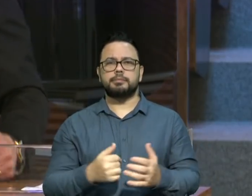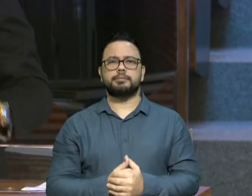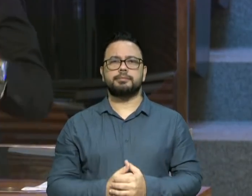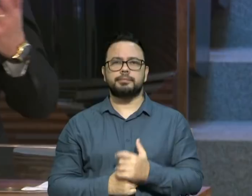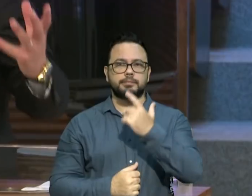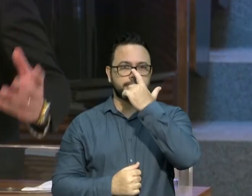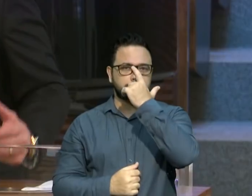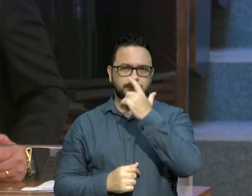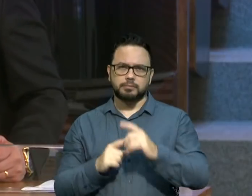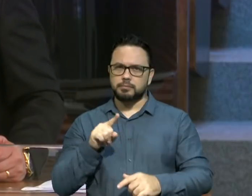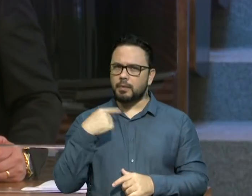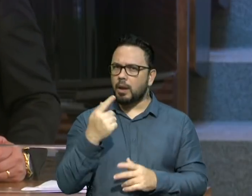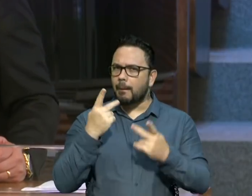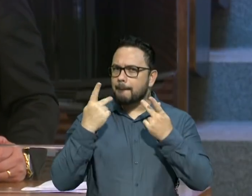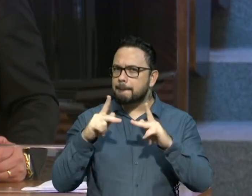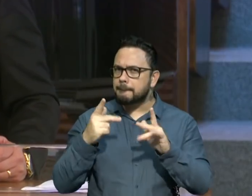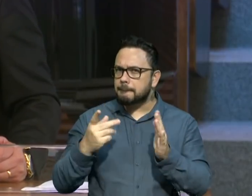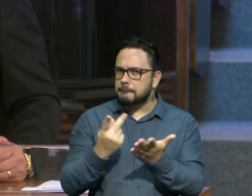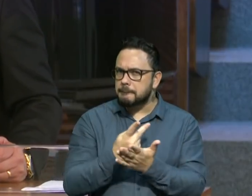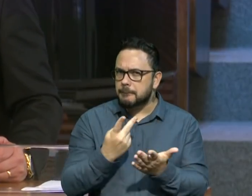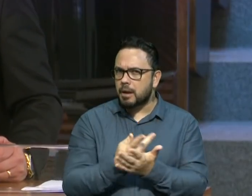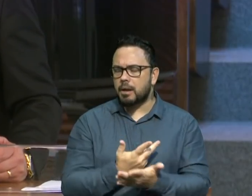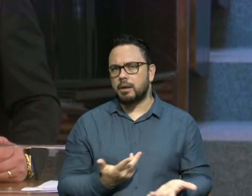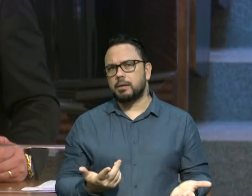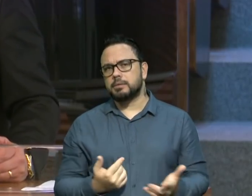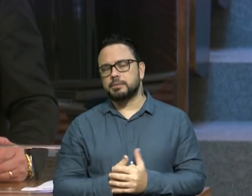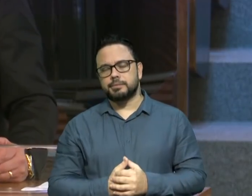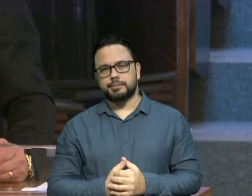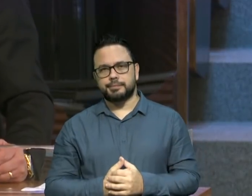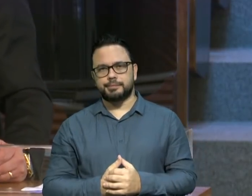quer dizer que estamos pregando contra Deus